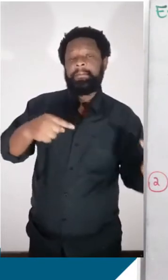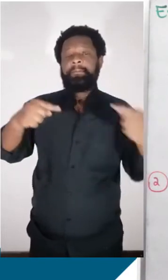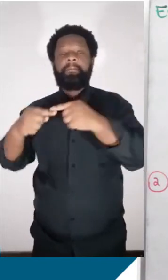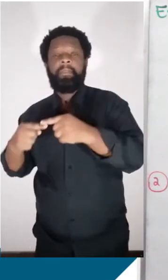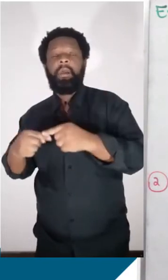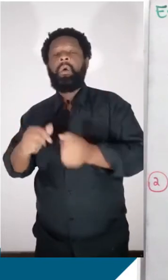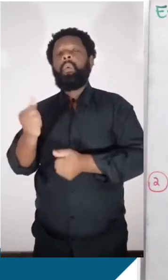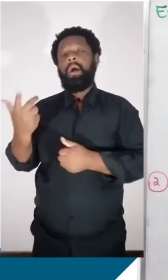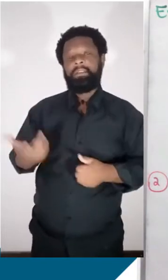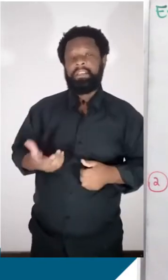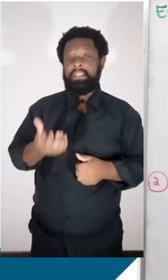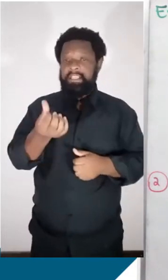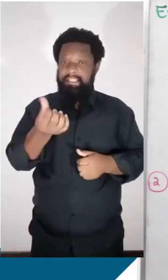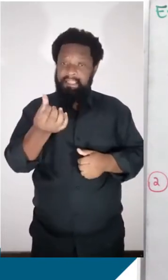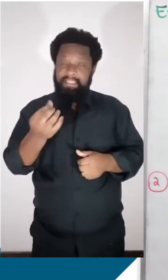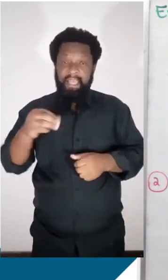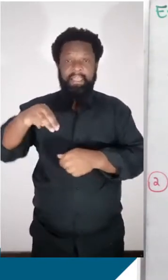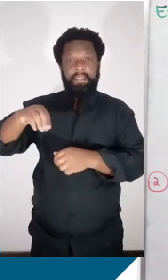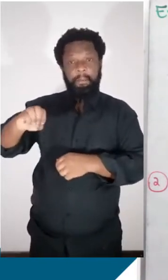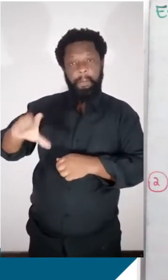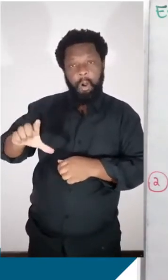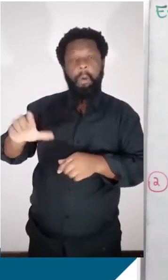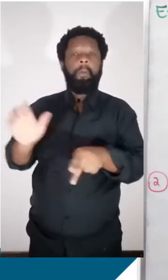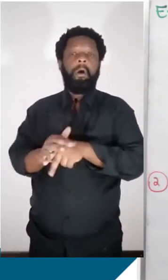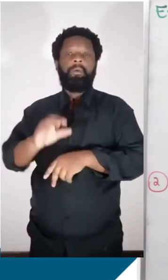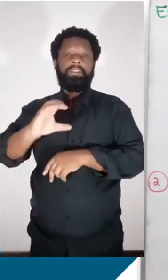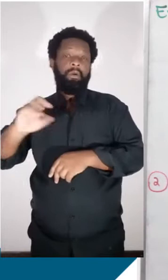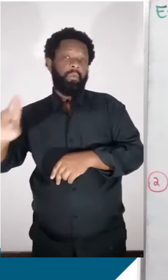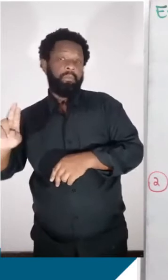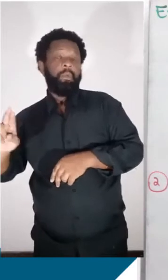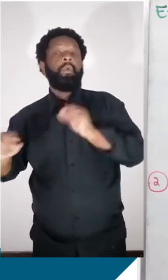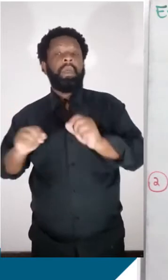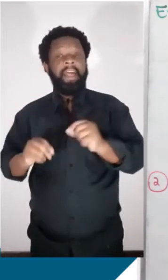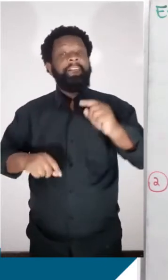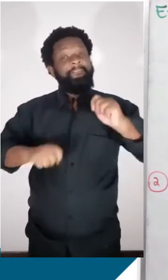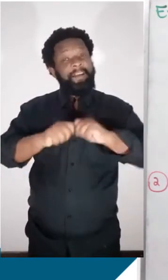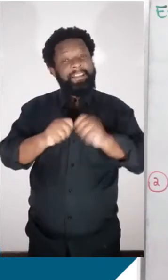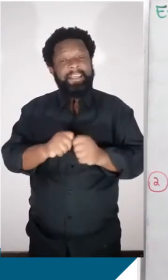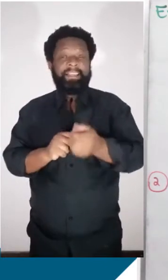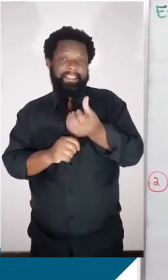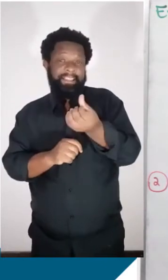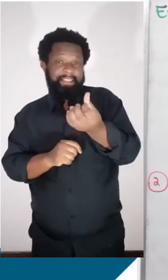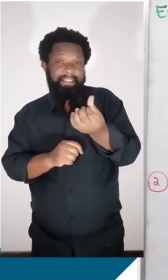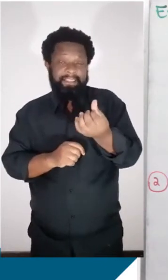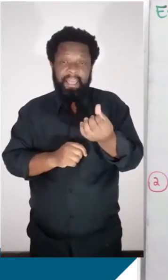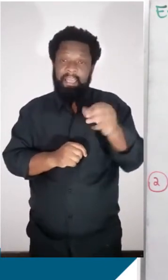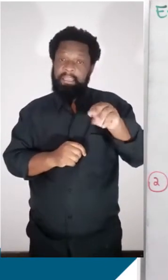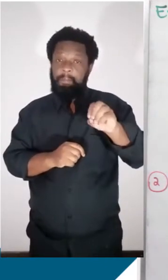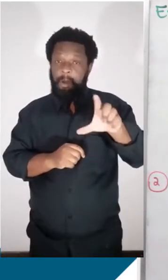produzir 16 mol de Cu. Isso é o que ele quer. Ele quer produzir 16 mol de